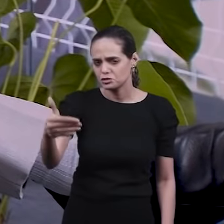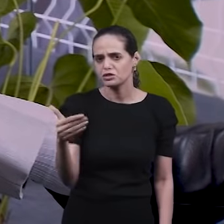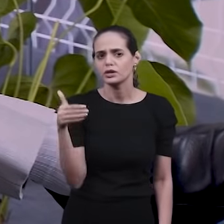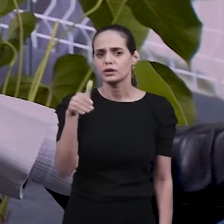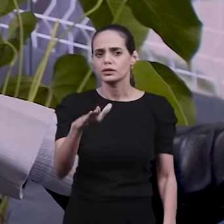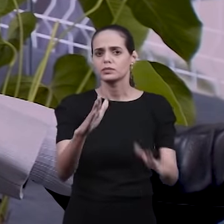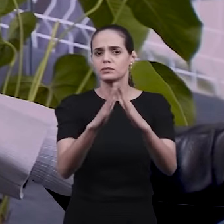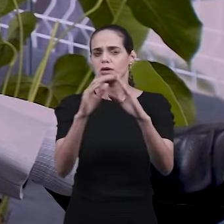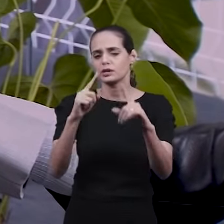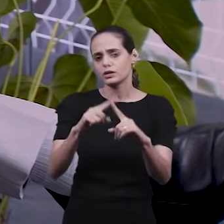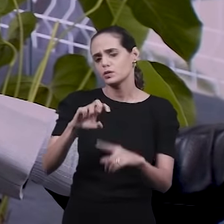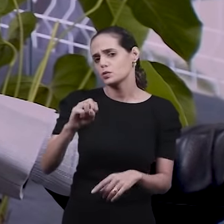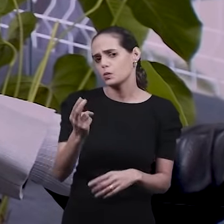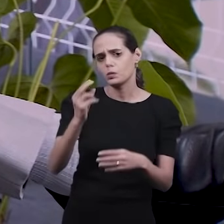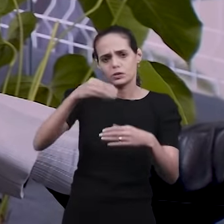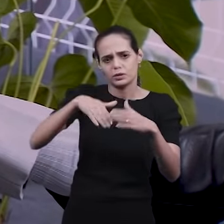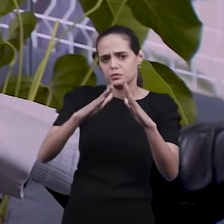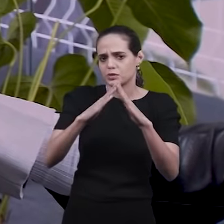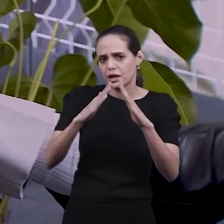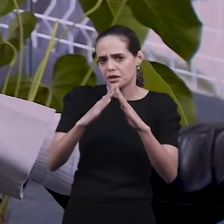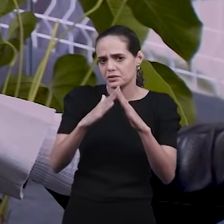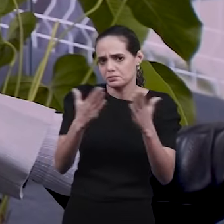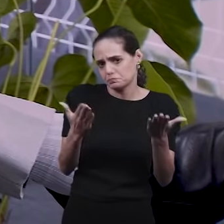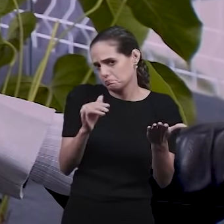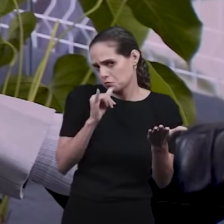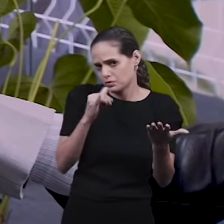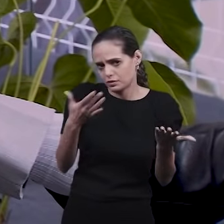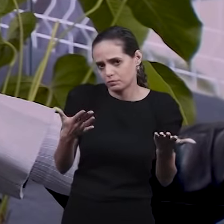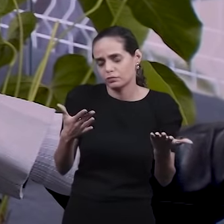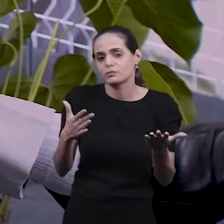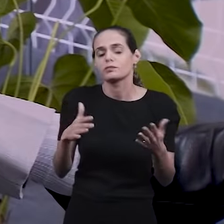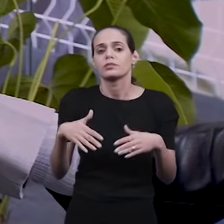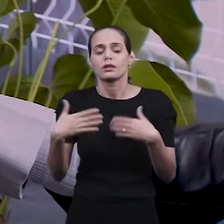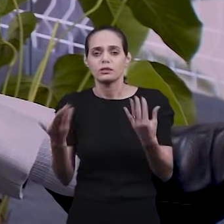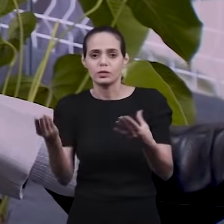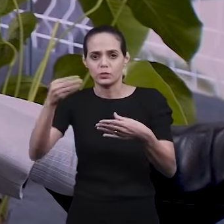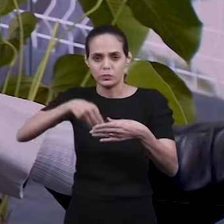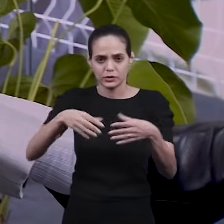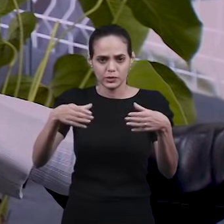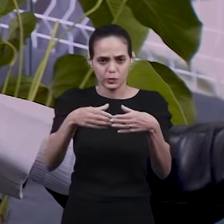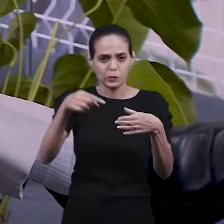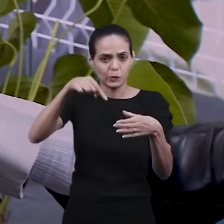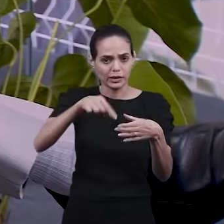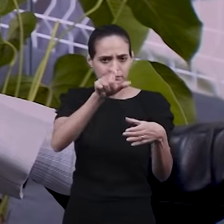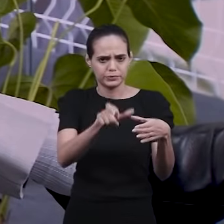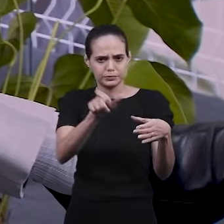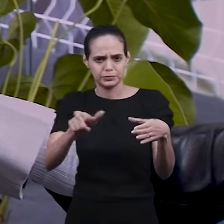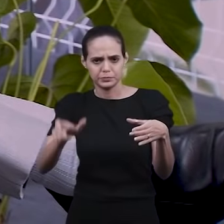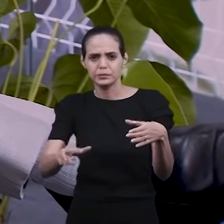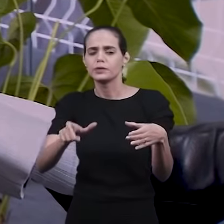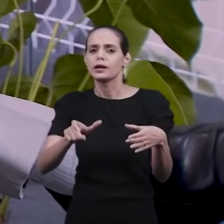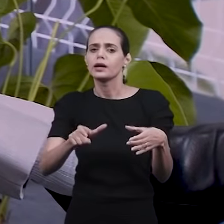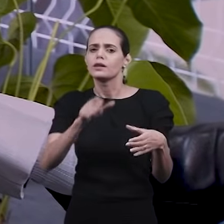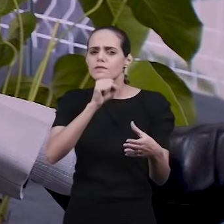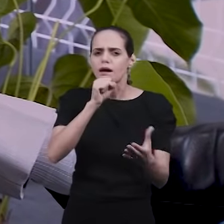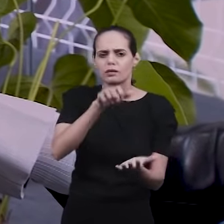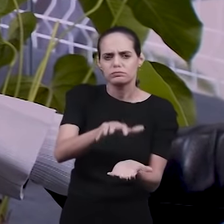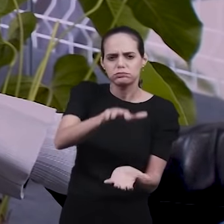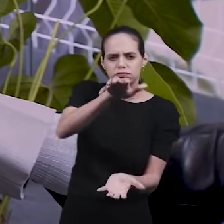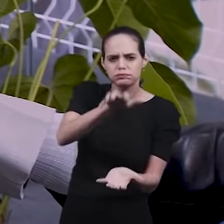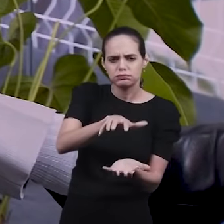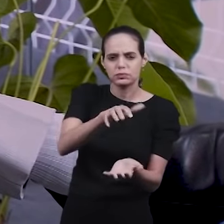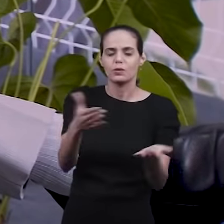ou em casa, por exemplo? Dentre essas pessoas estão os idosos. Hoje, no quadro Acessibilidade, a doutora Maria